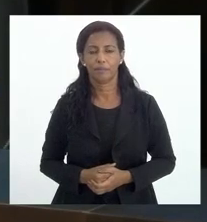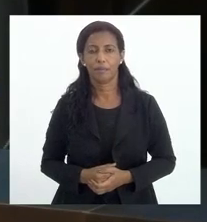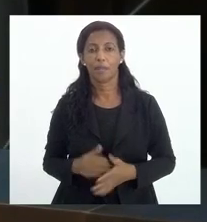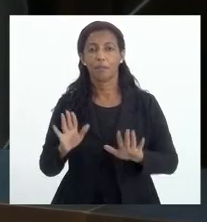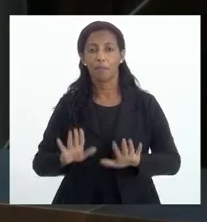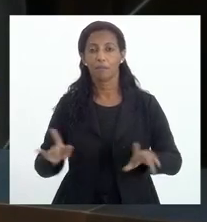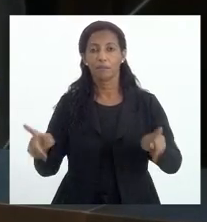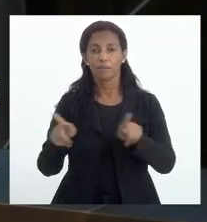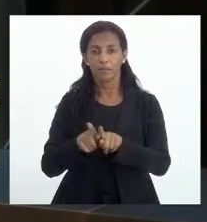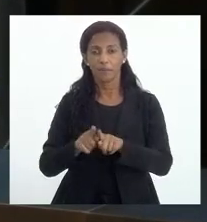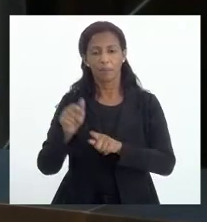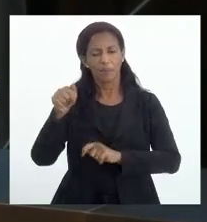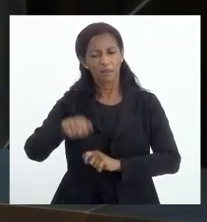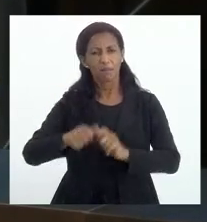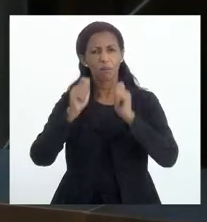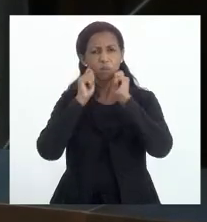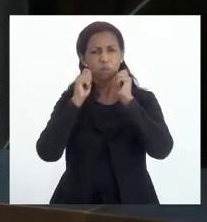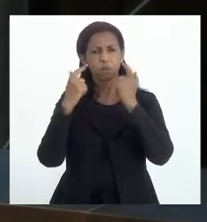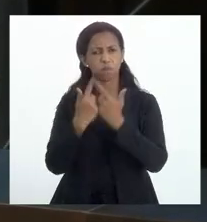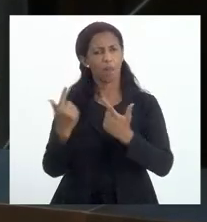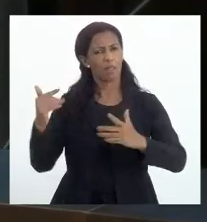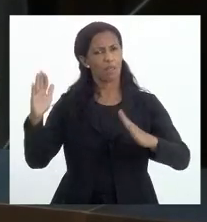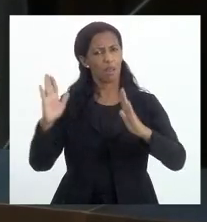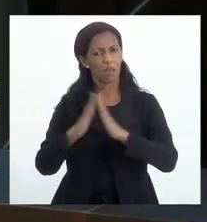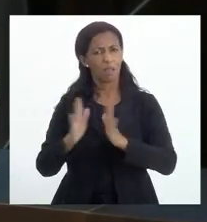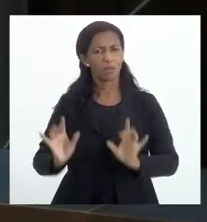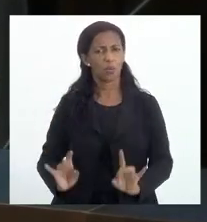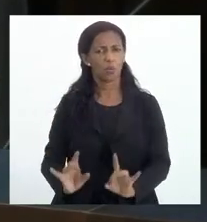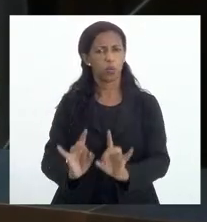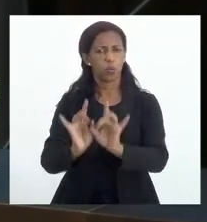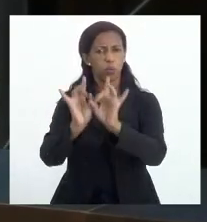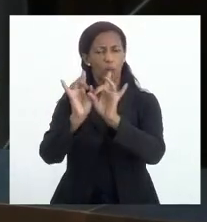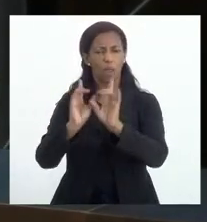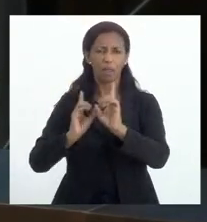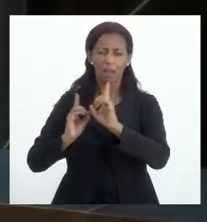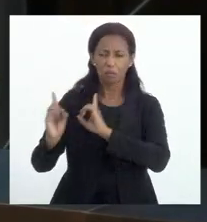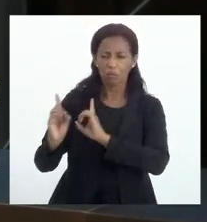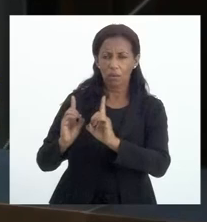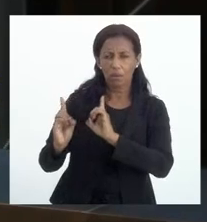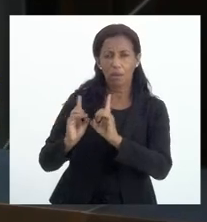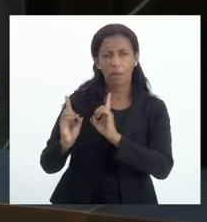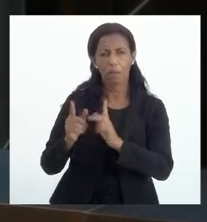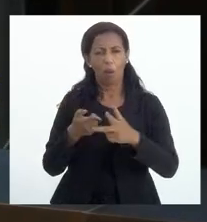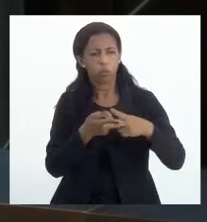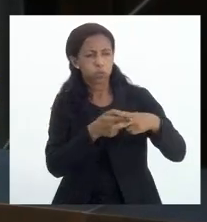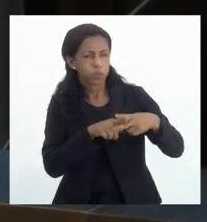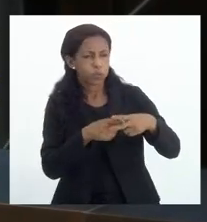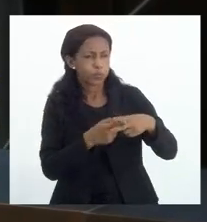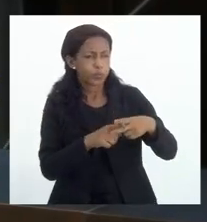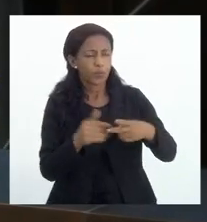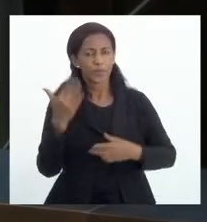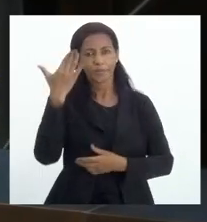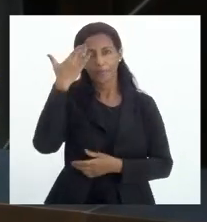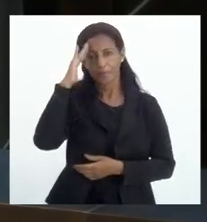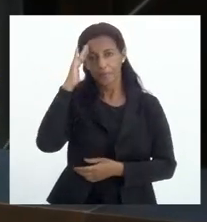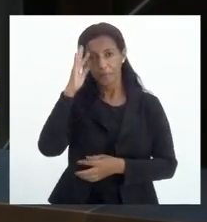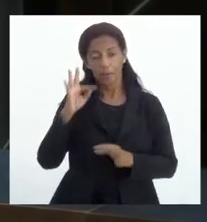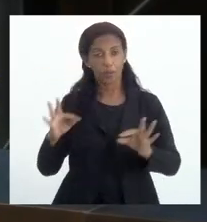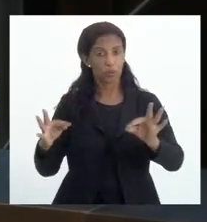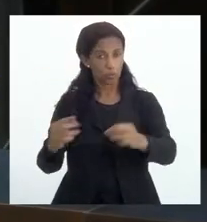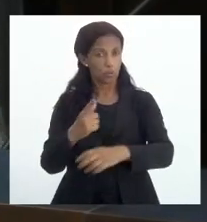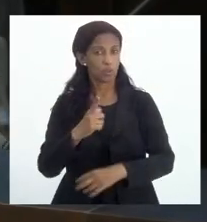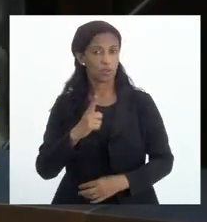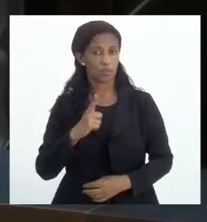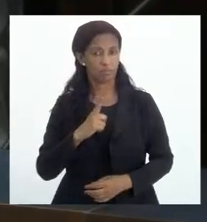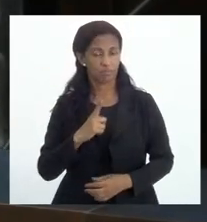também possa, nesse parlamento, nessa casa, especialmente, que é uma casa do debate, do aperfeiçoamento, do entendimento que todos nós